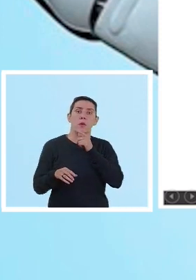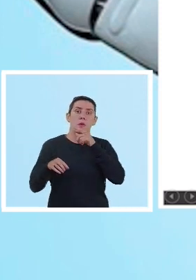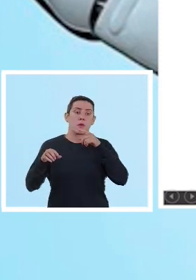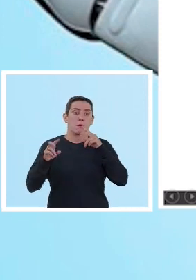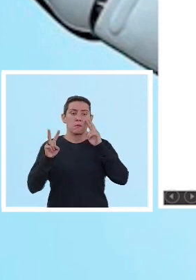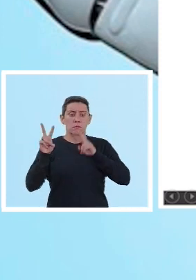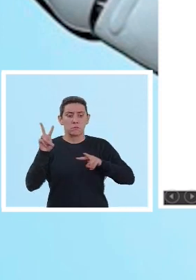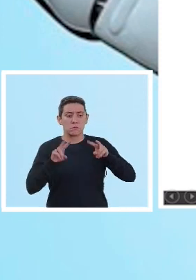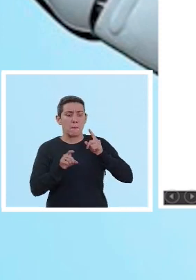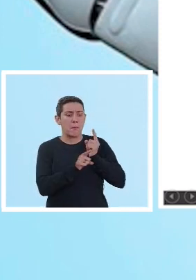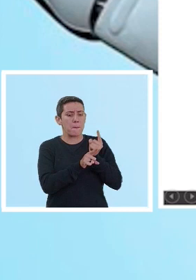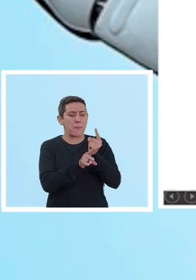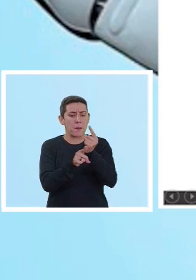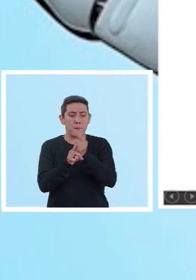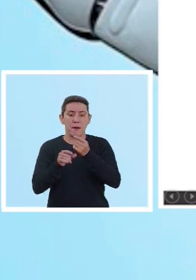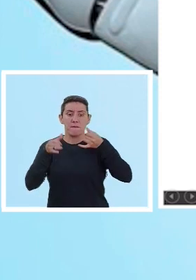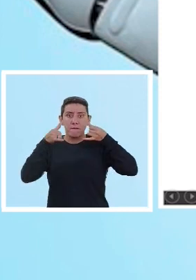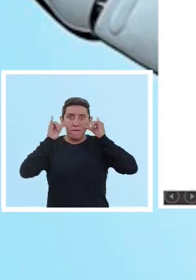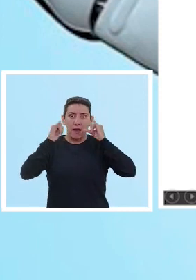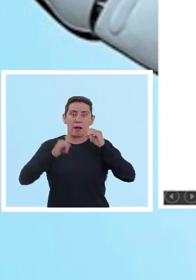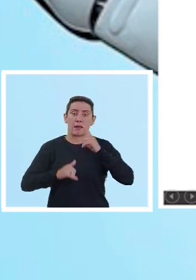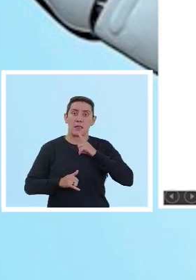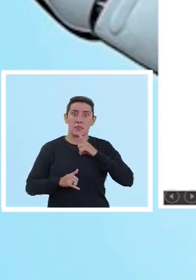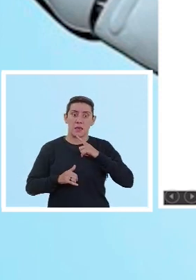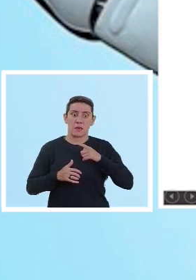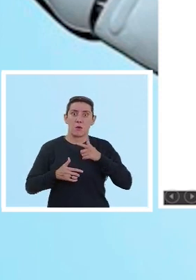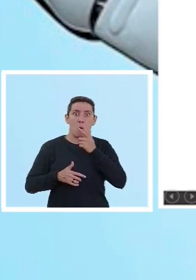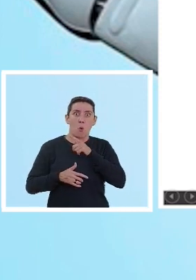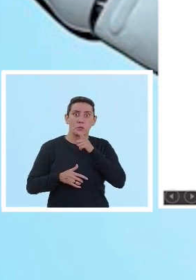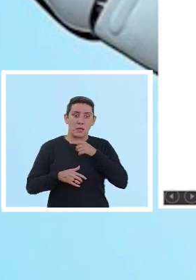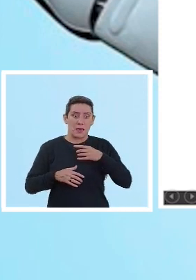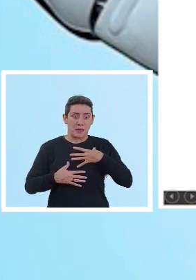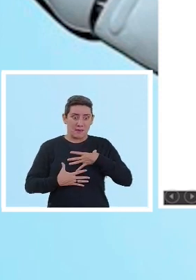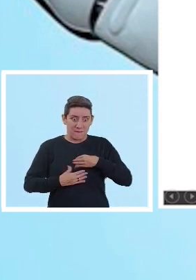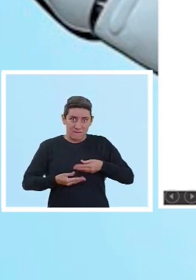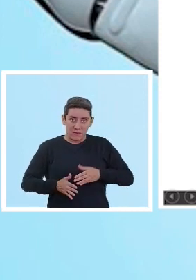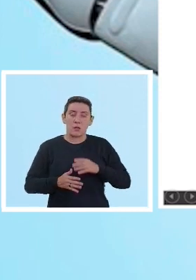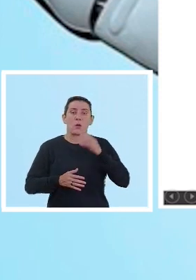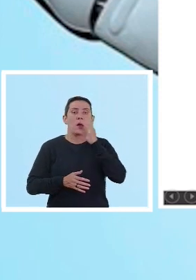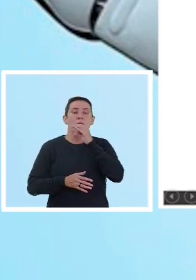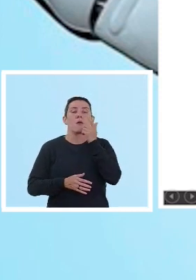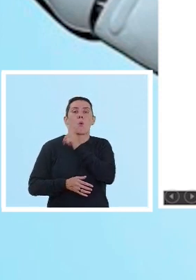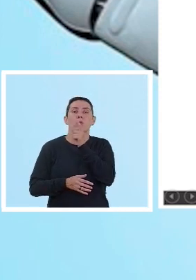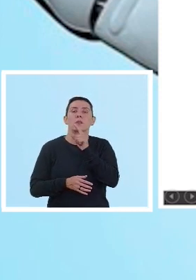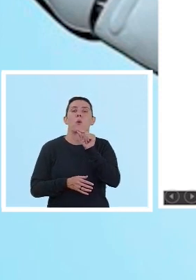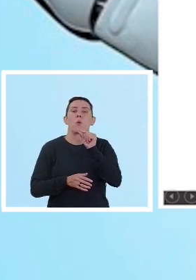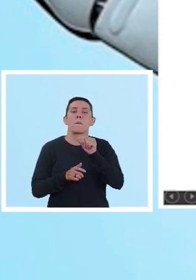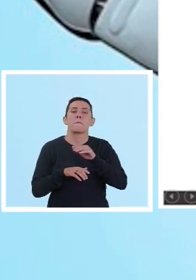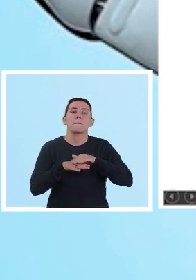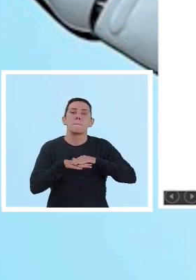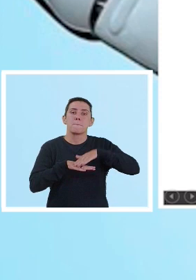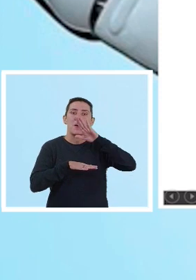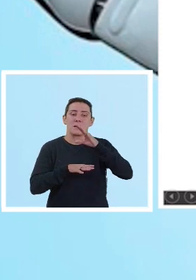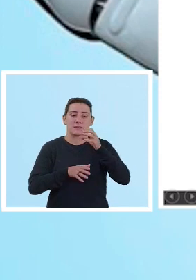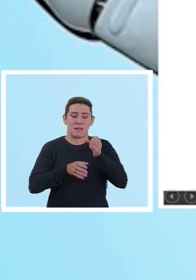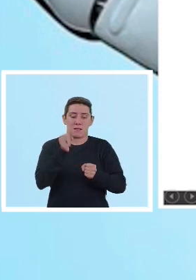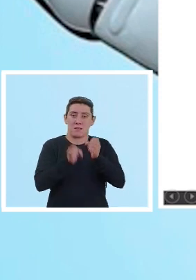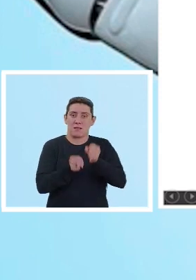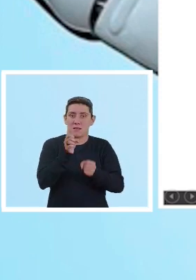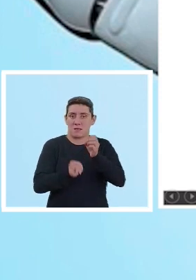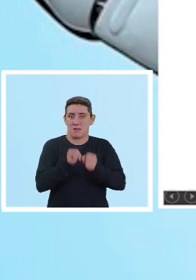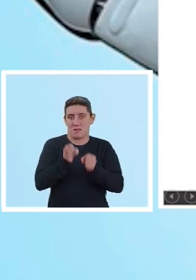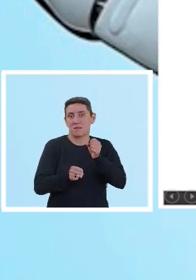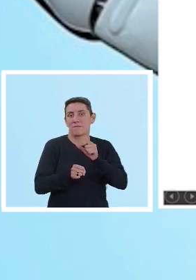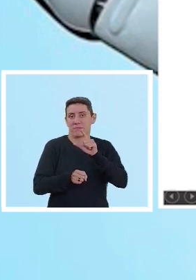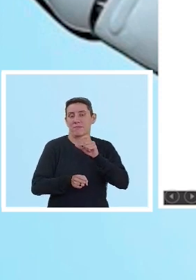quando dizer na produção de leite e outros insumos você tem já alguns resultados que eu sou qual um dos